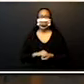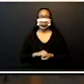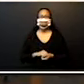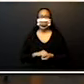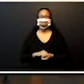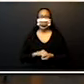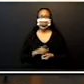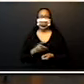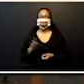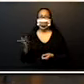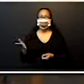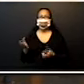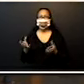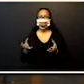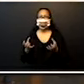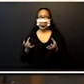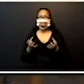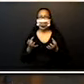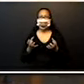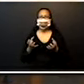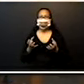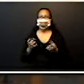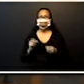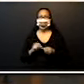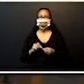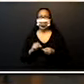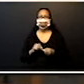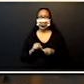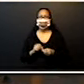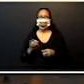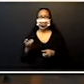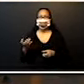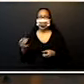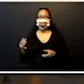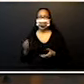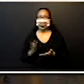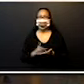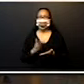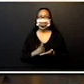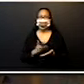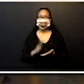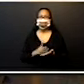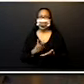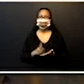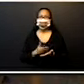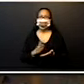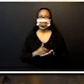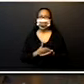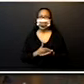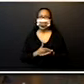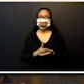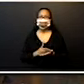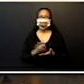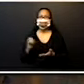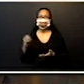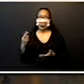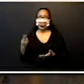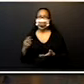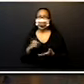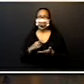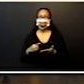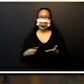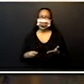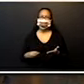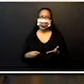Se vocês quiserem, ó, montar essas continhas em um caderno, no cantinho do material aí, mas façam